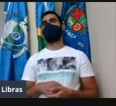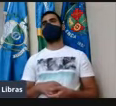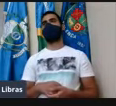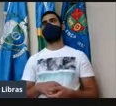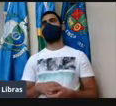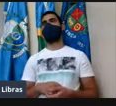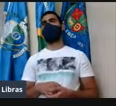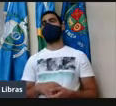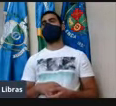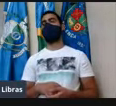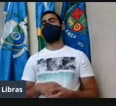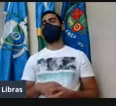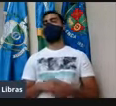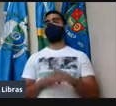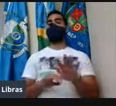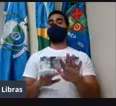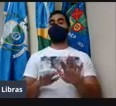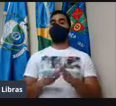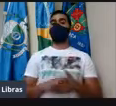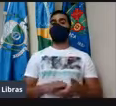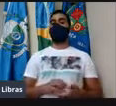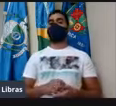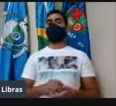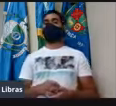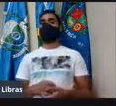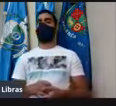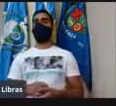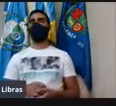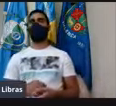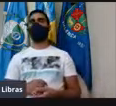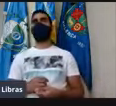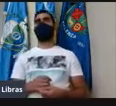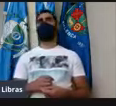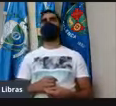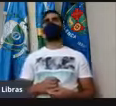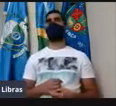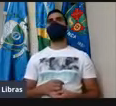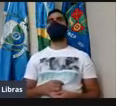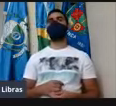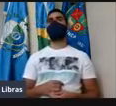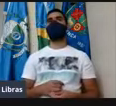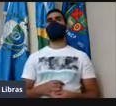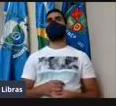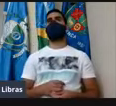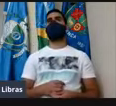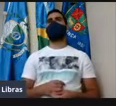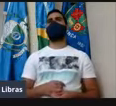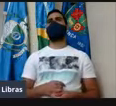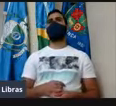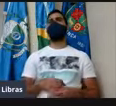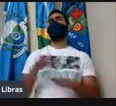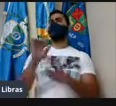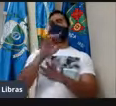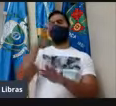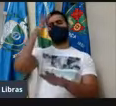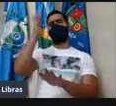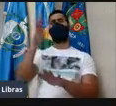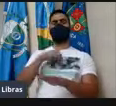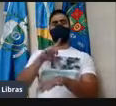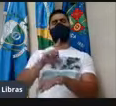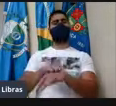virando questão debate. Questão de esclarecimento. Eu não usei meu tempo regimentalmente, eu sou a última a falar. Cada um já teve seu tempo para